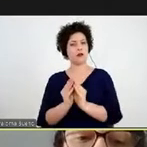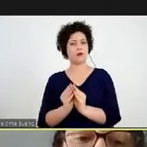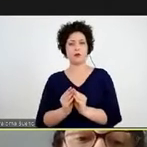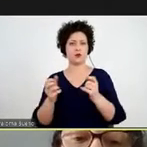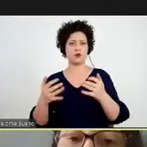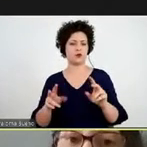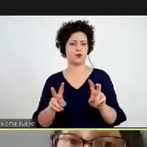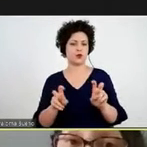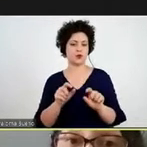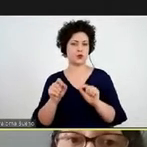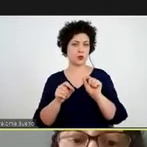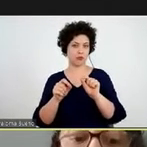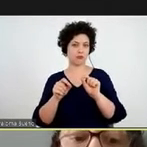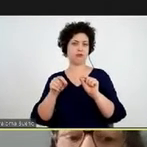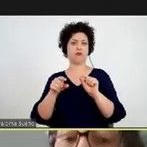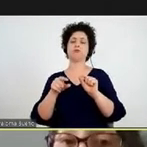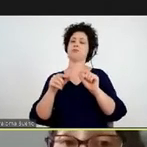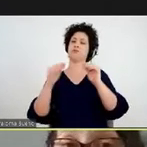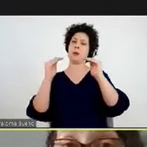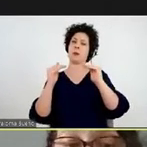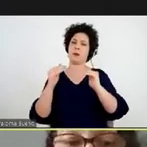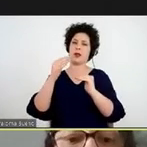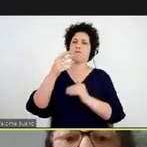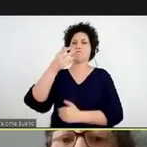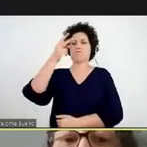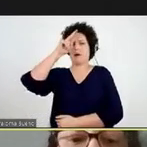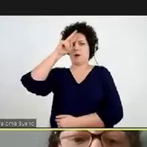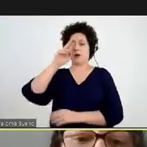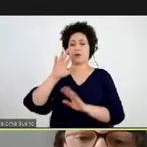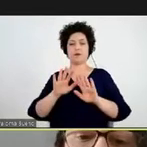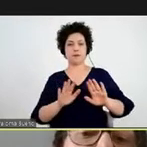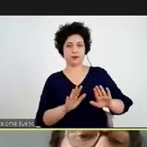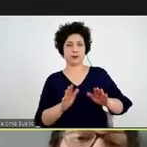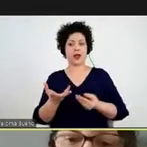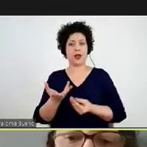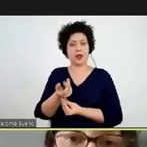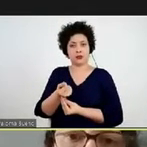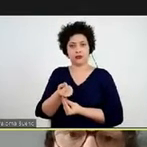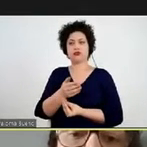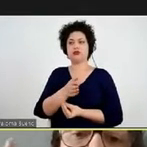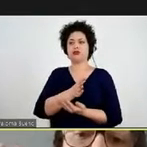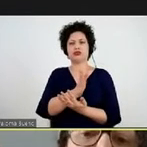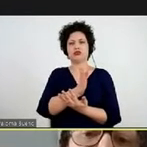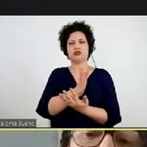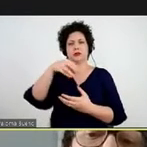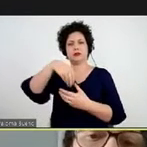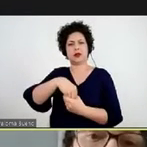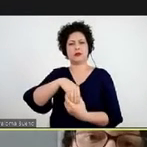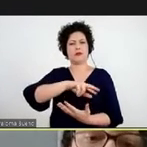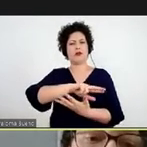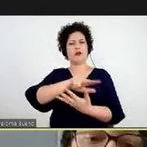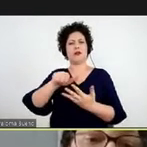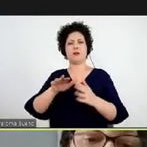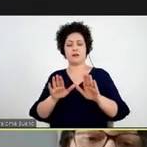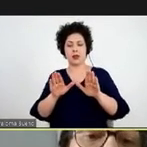sobre esse escopo de memória. A arte, ela também habita muitos campos, né? E só para ficar no campo do